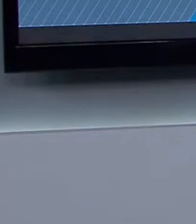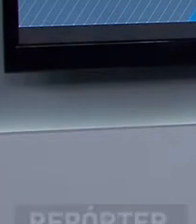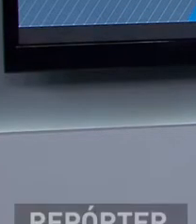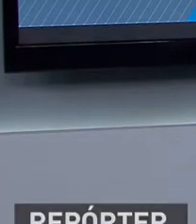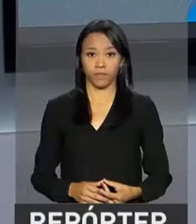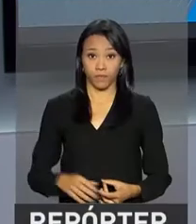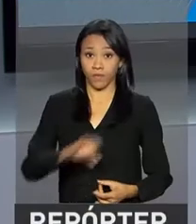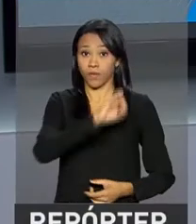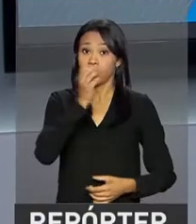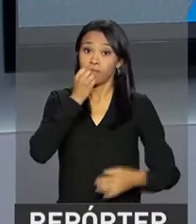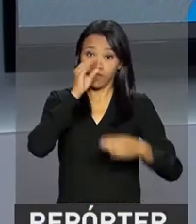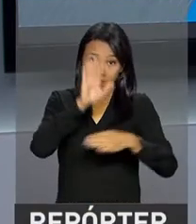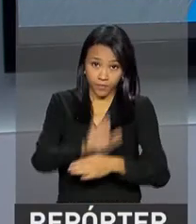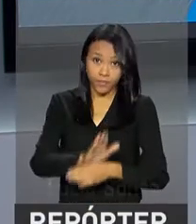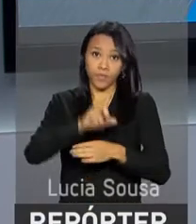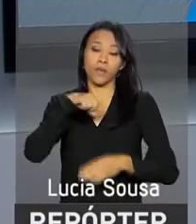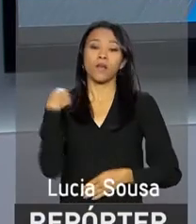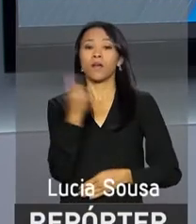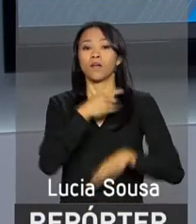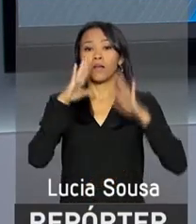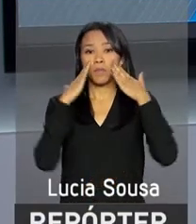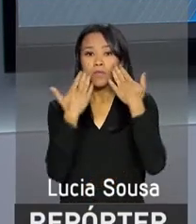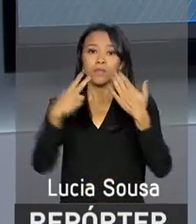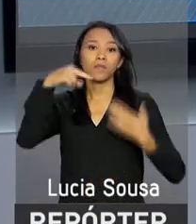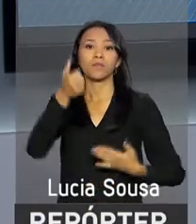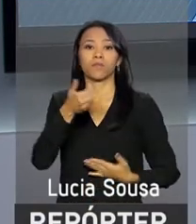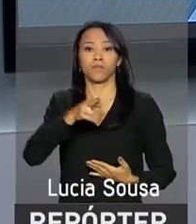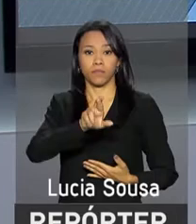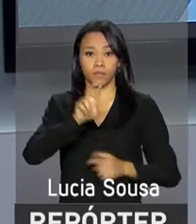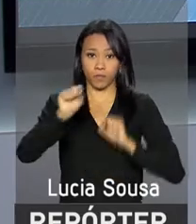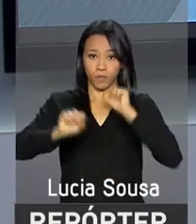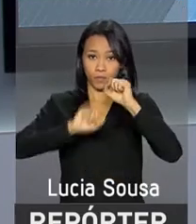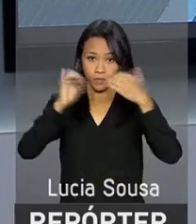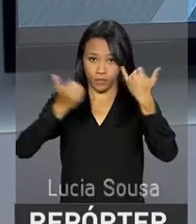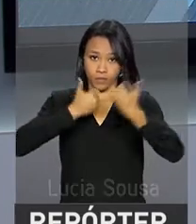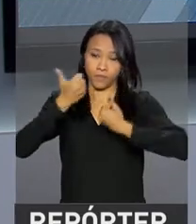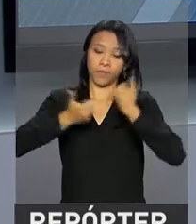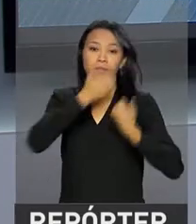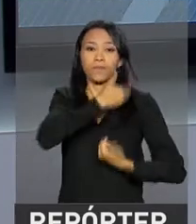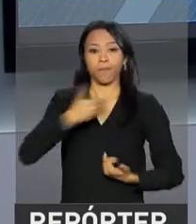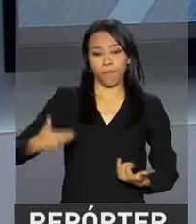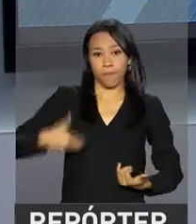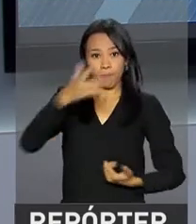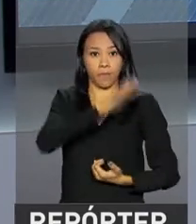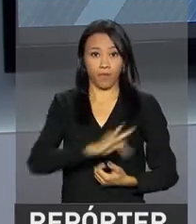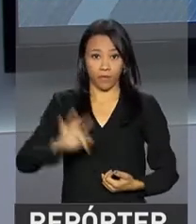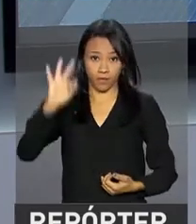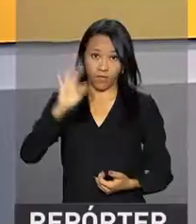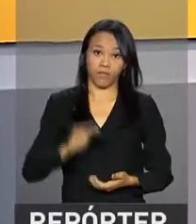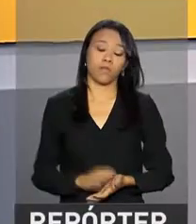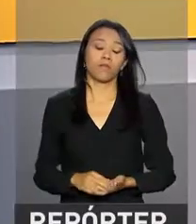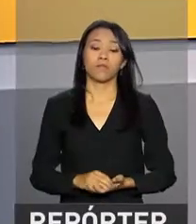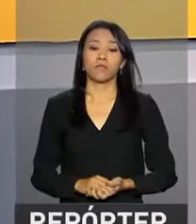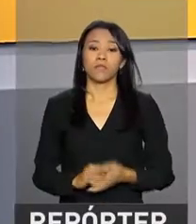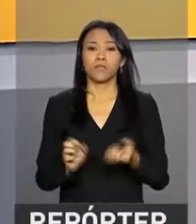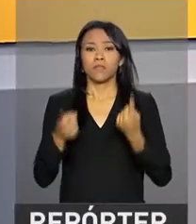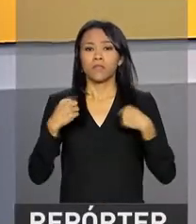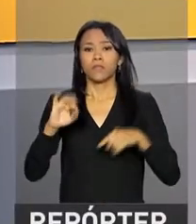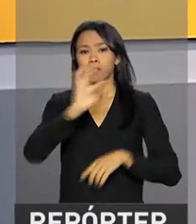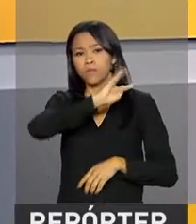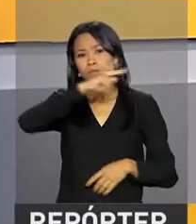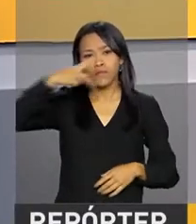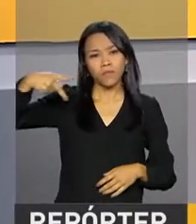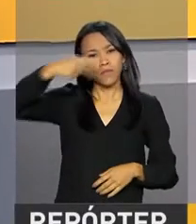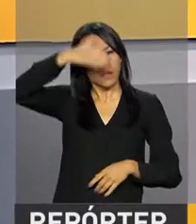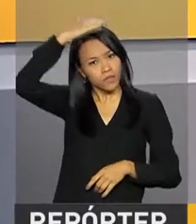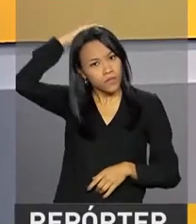olá boa tarde estamos de volta com o repórter nbr notícias do governo federal o presidente